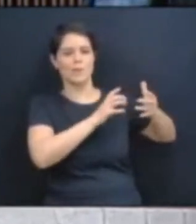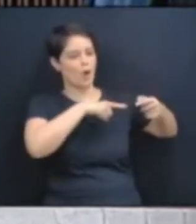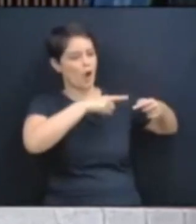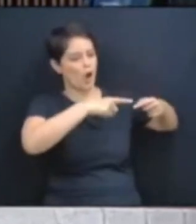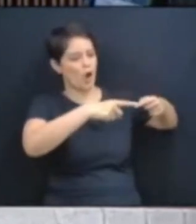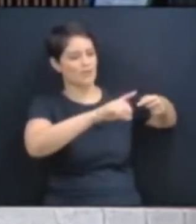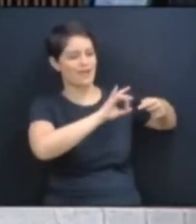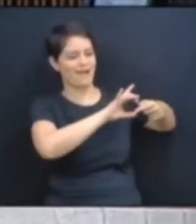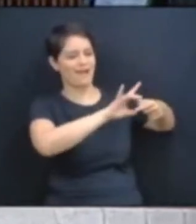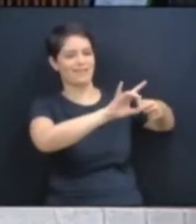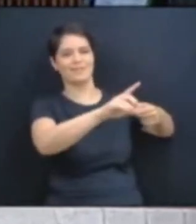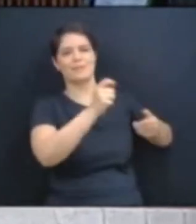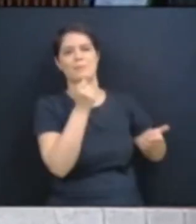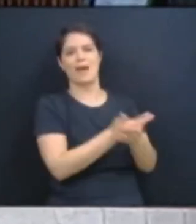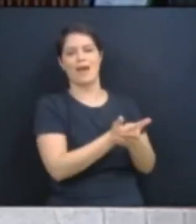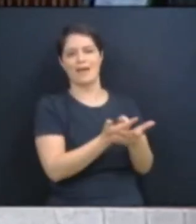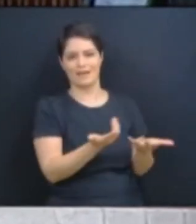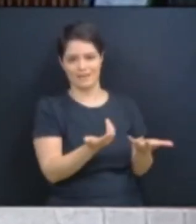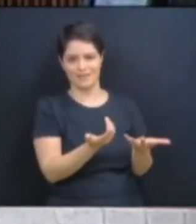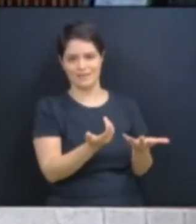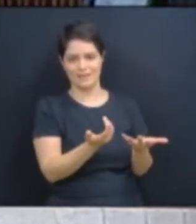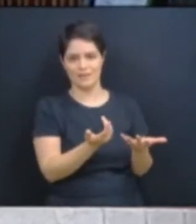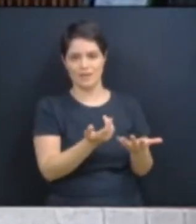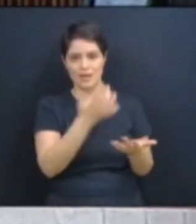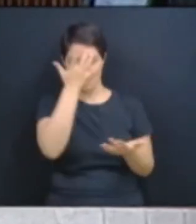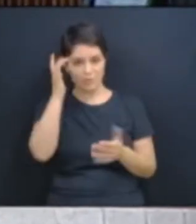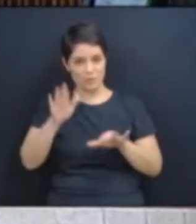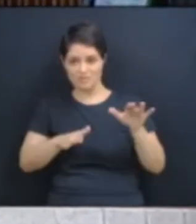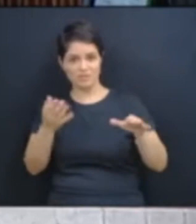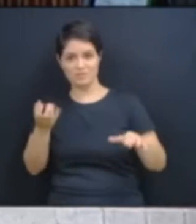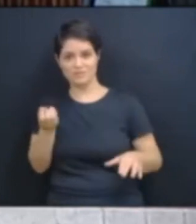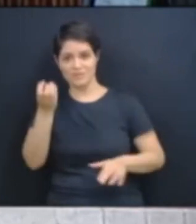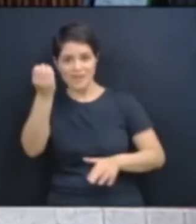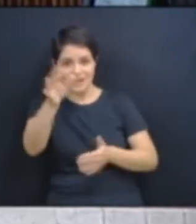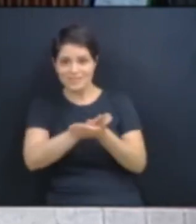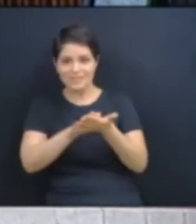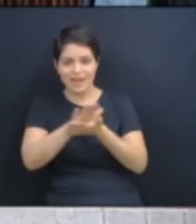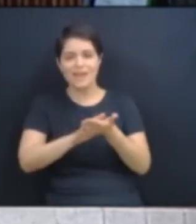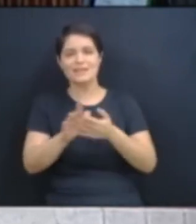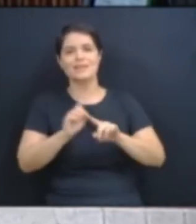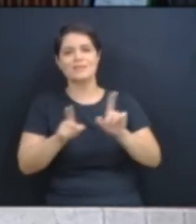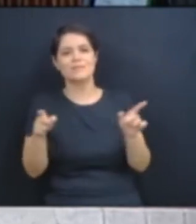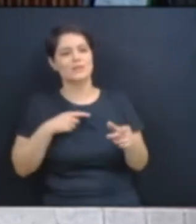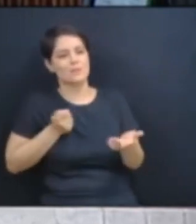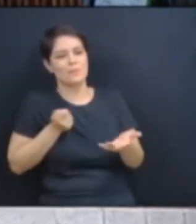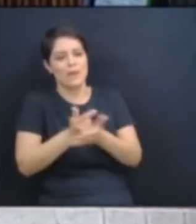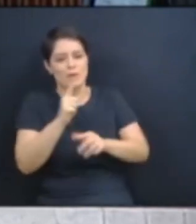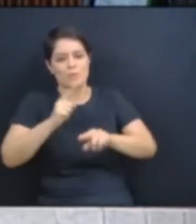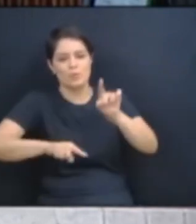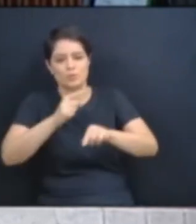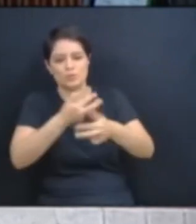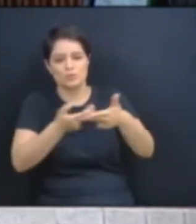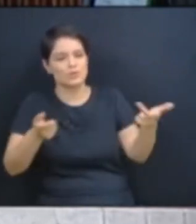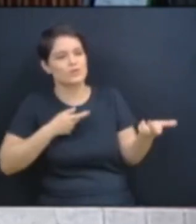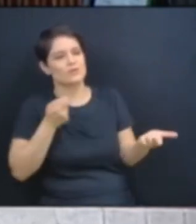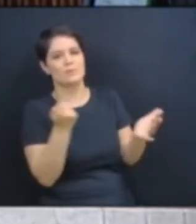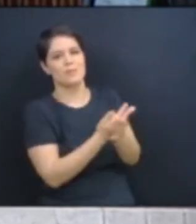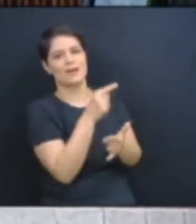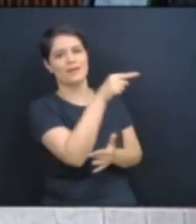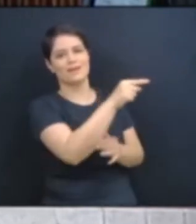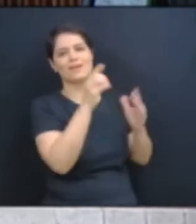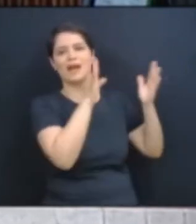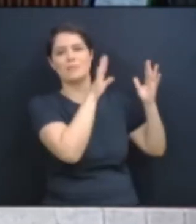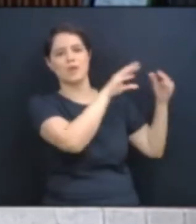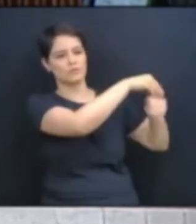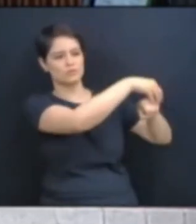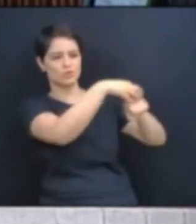veículos de passeio têm menos passagens em consideração ao número do fluxo de carga no estado do Paraná.